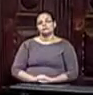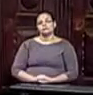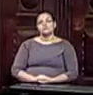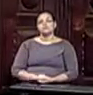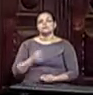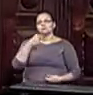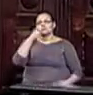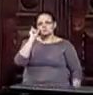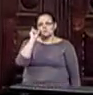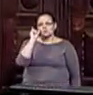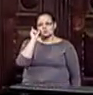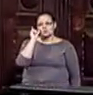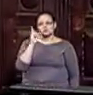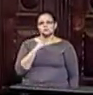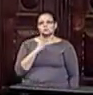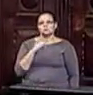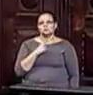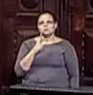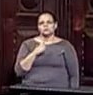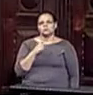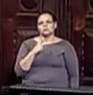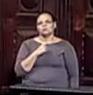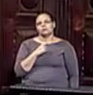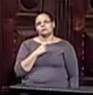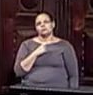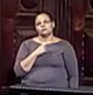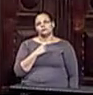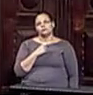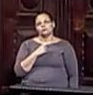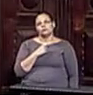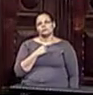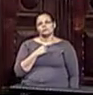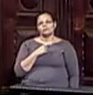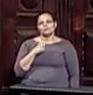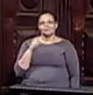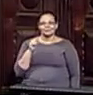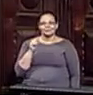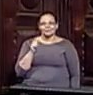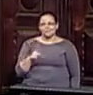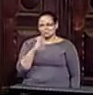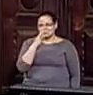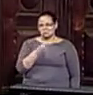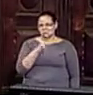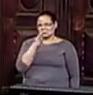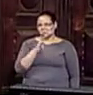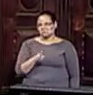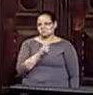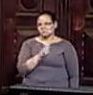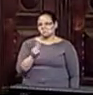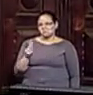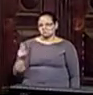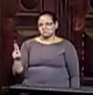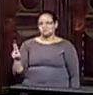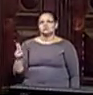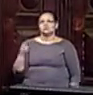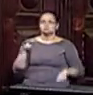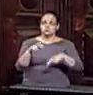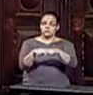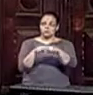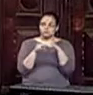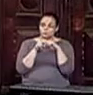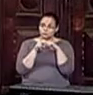Ontem mesmo teve o indiciamento de diversos nomes por causa